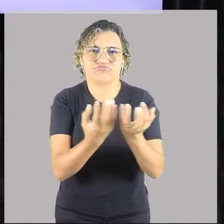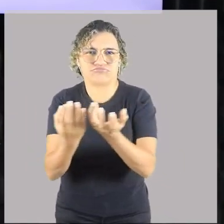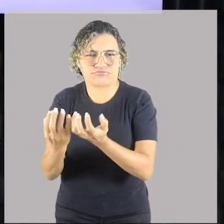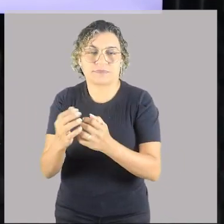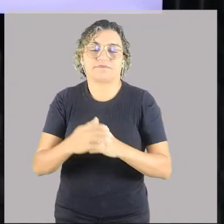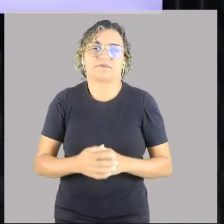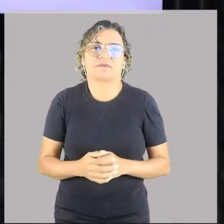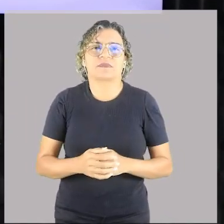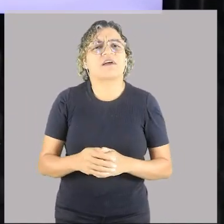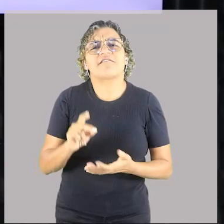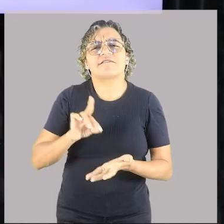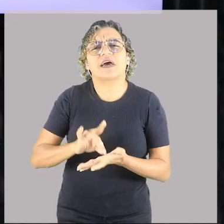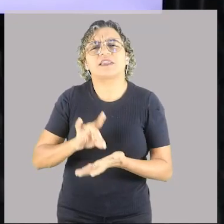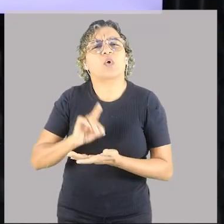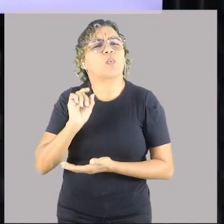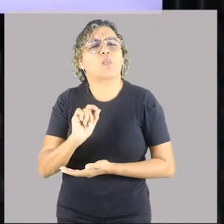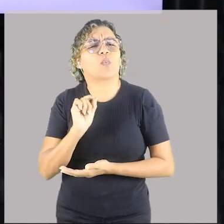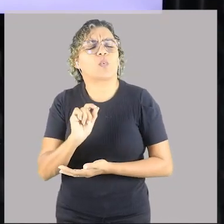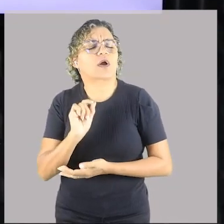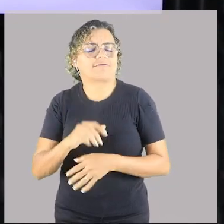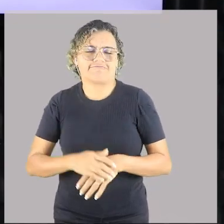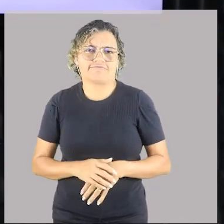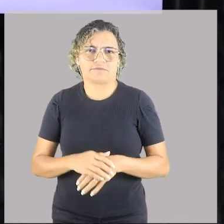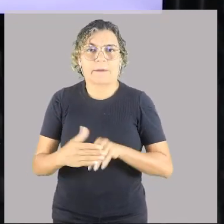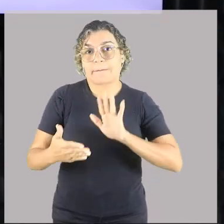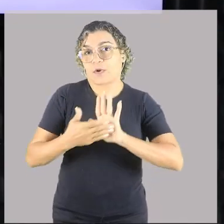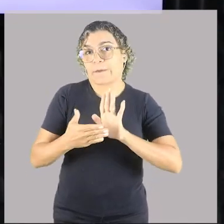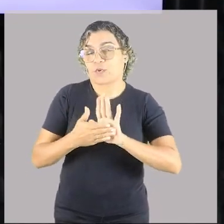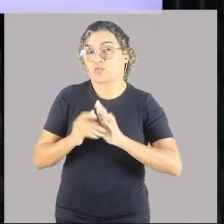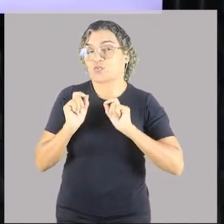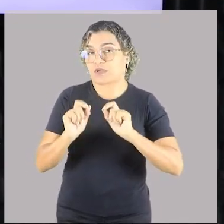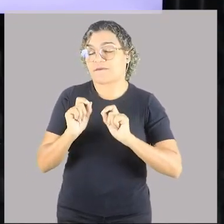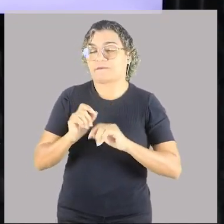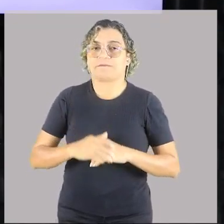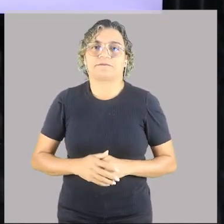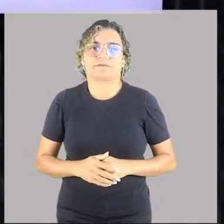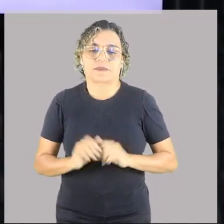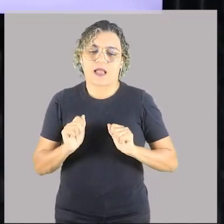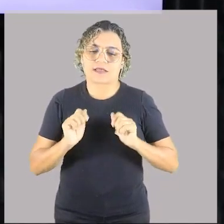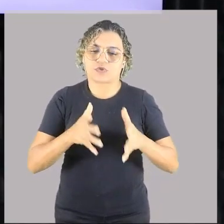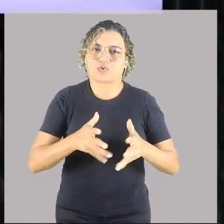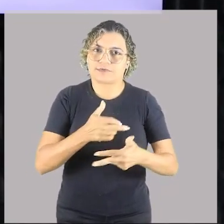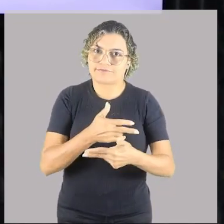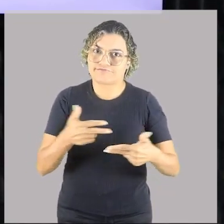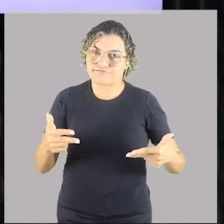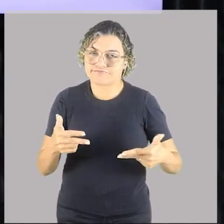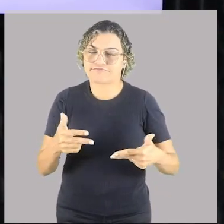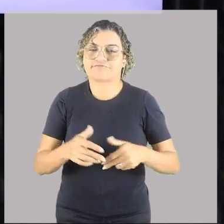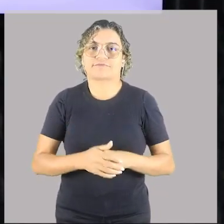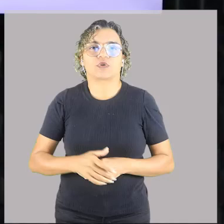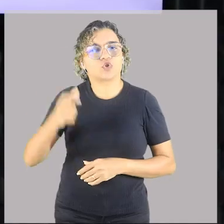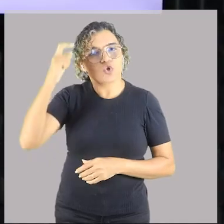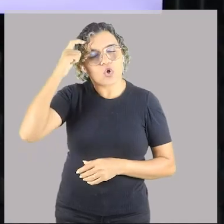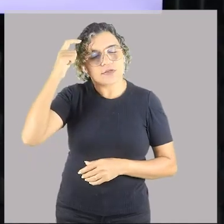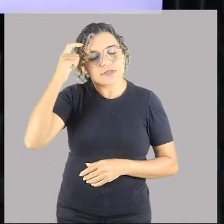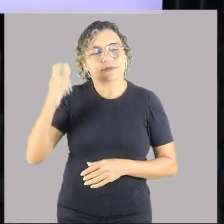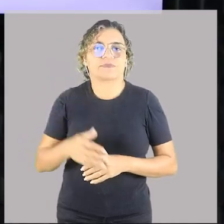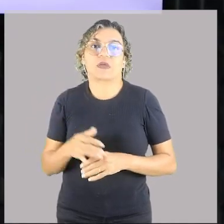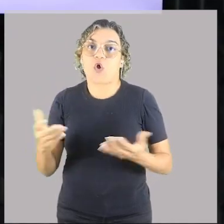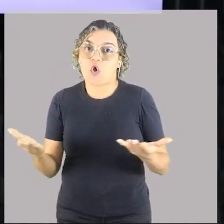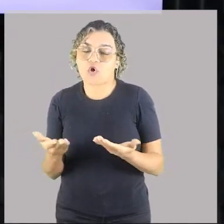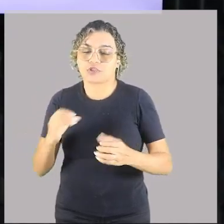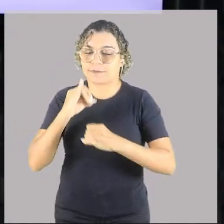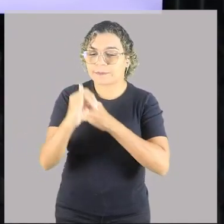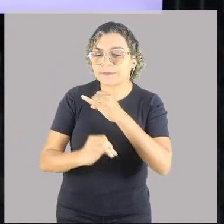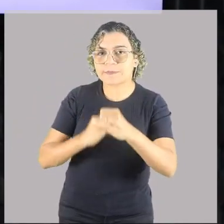seja, o que na verdade aqui ele está propondo? Ações de conscientização. Hoje